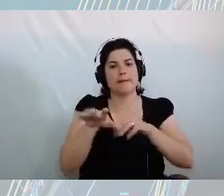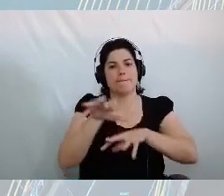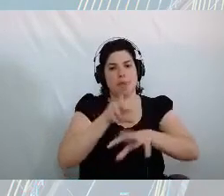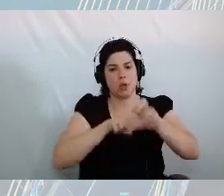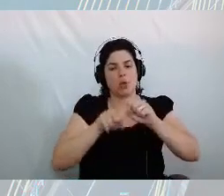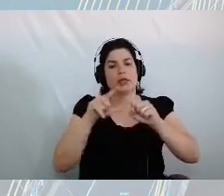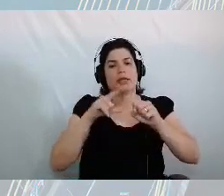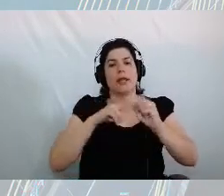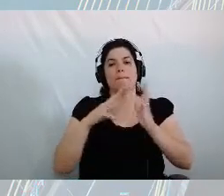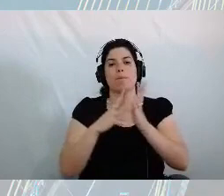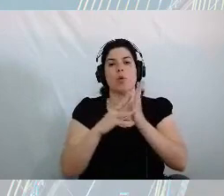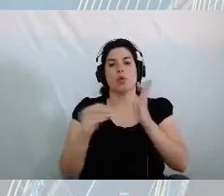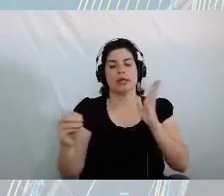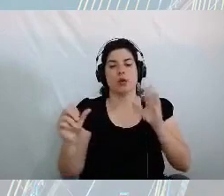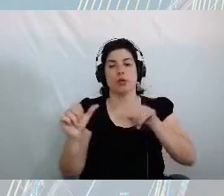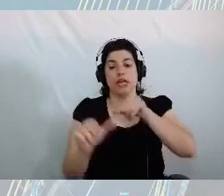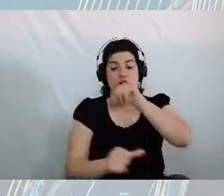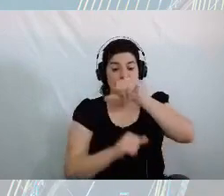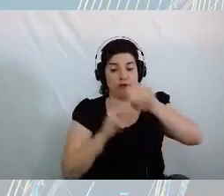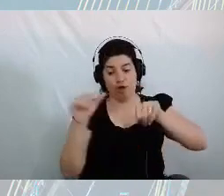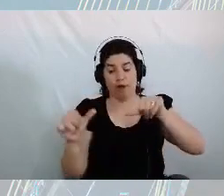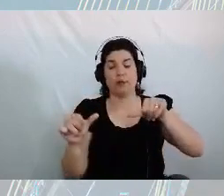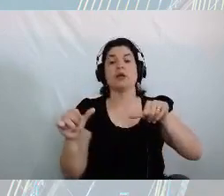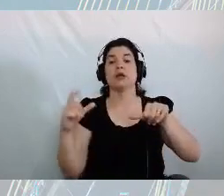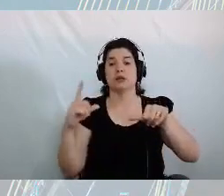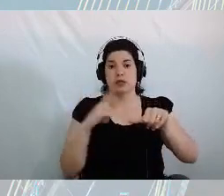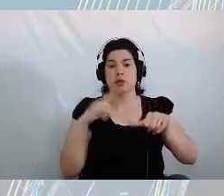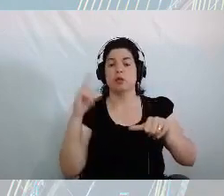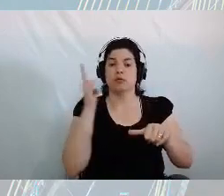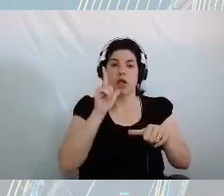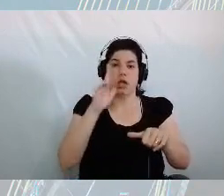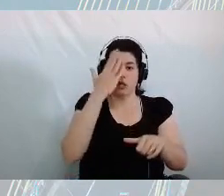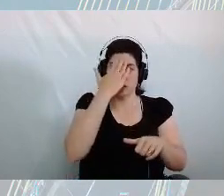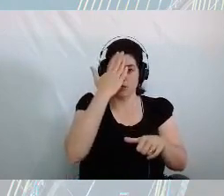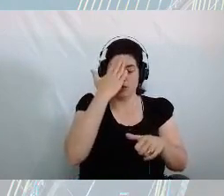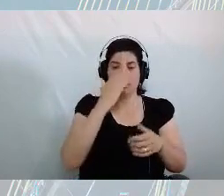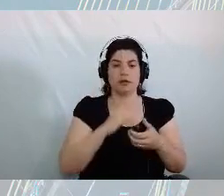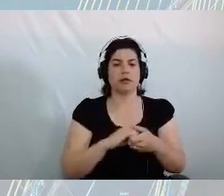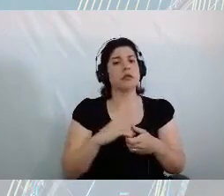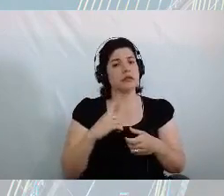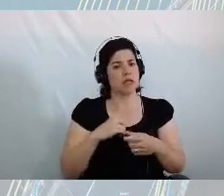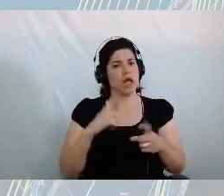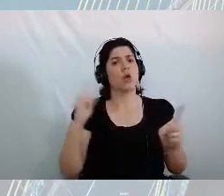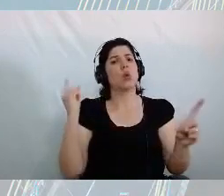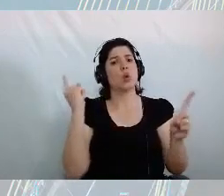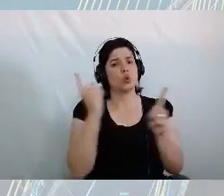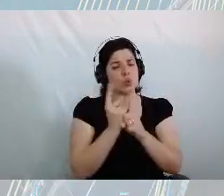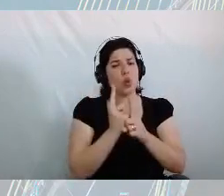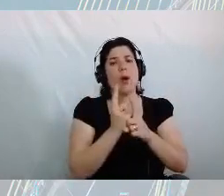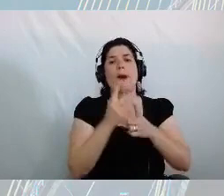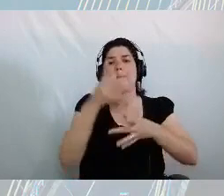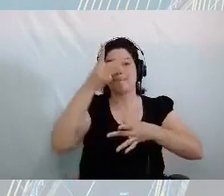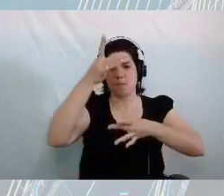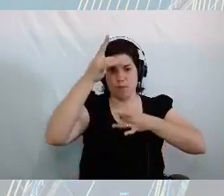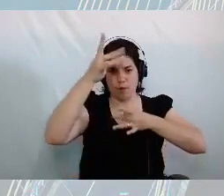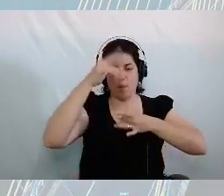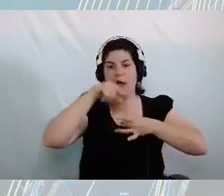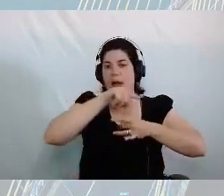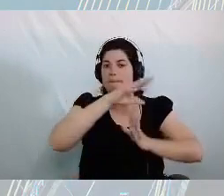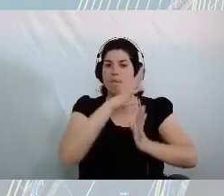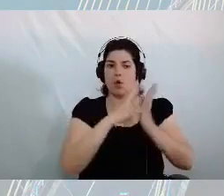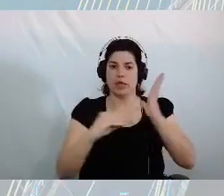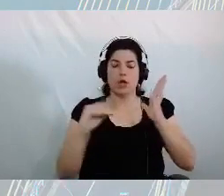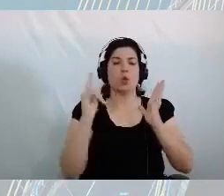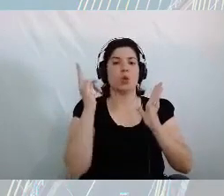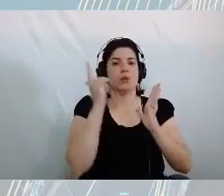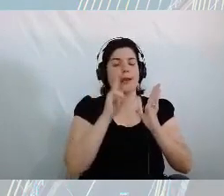Transformer para fazer a predição. E a gente tem encontrado uma performance desses modelos que ultrapassa a performance